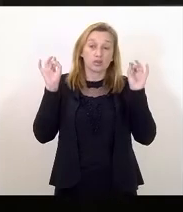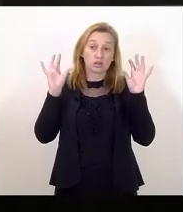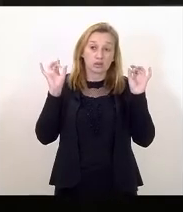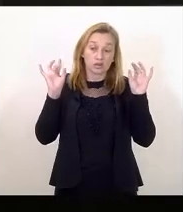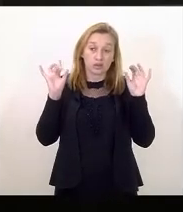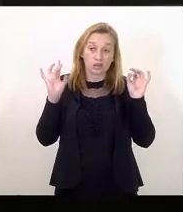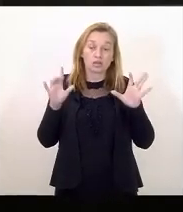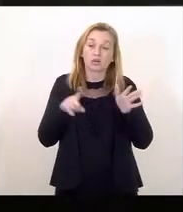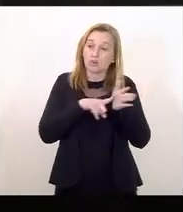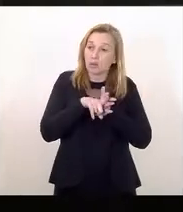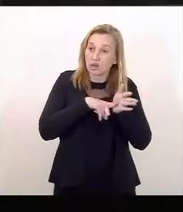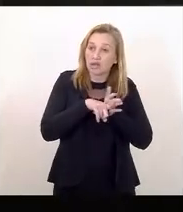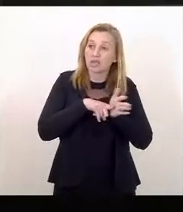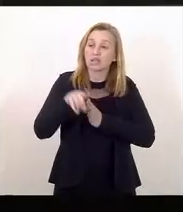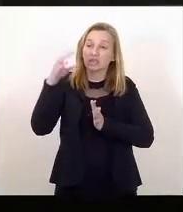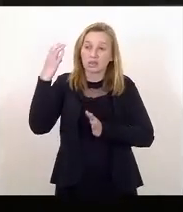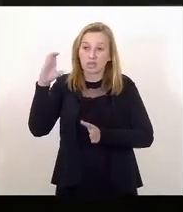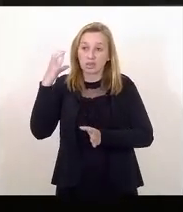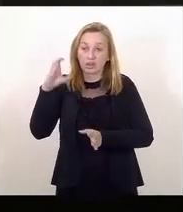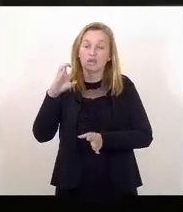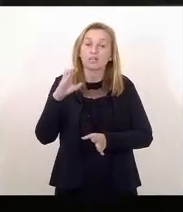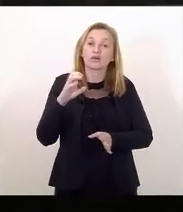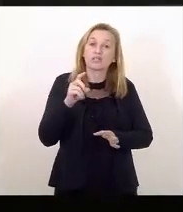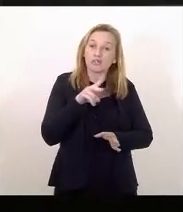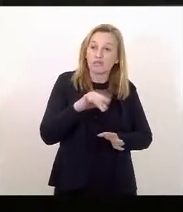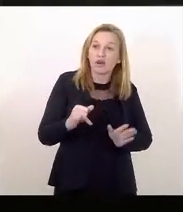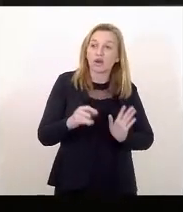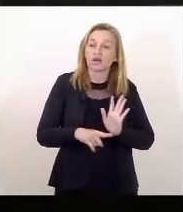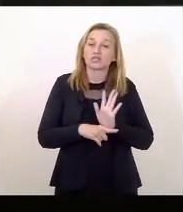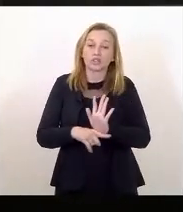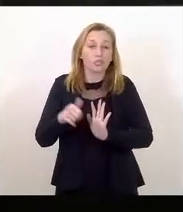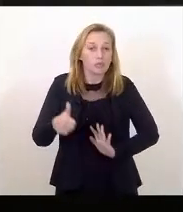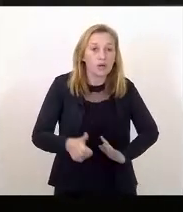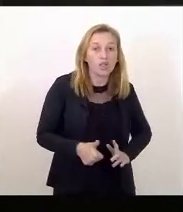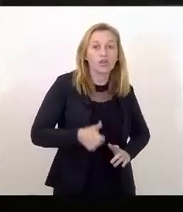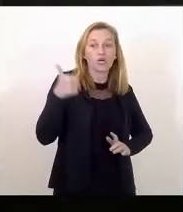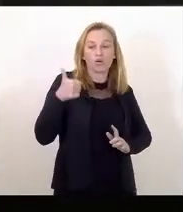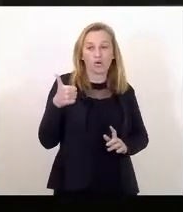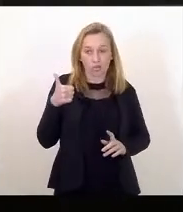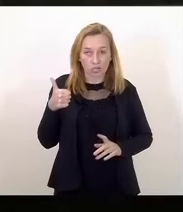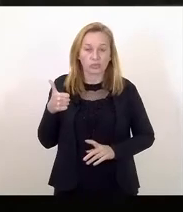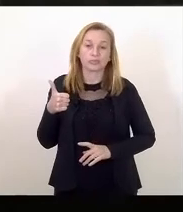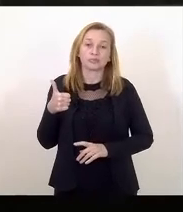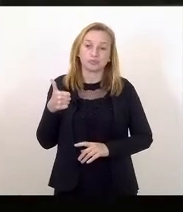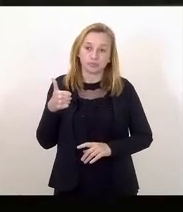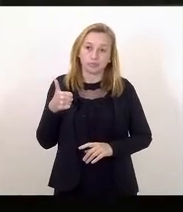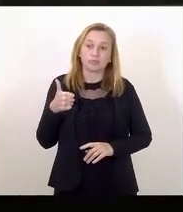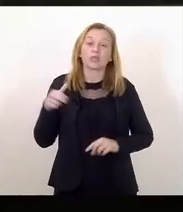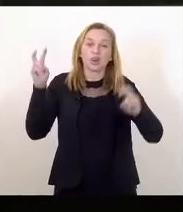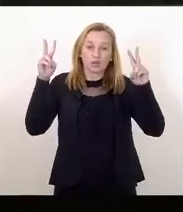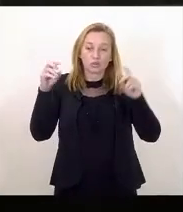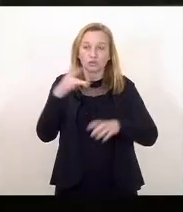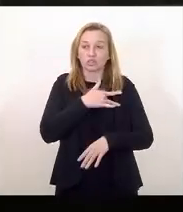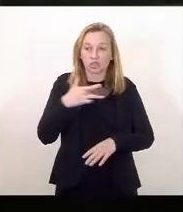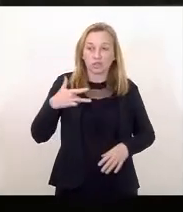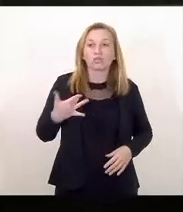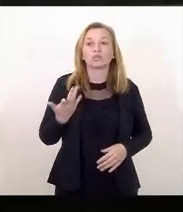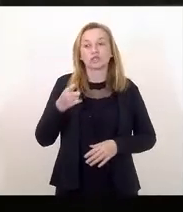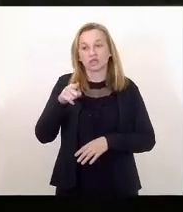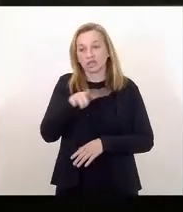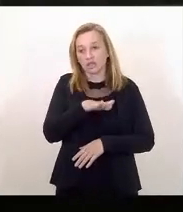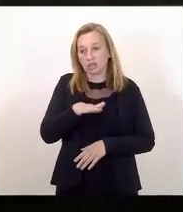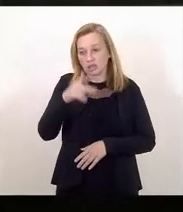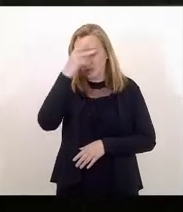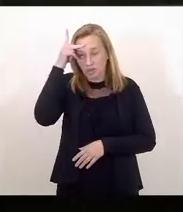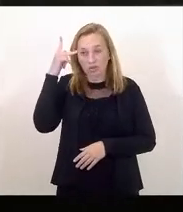pesquisa científica vai importar no melhor atendimento à questão da saúde dessas pessoas.